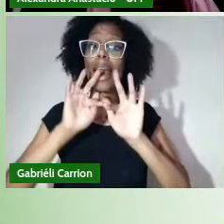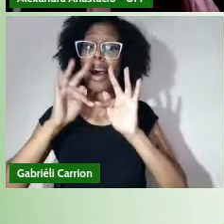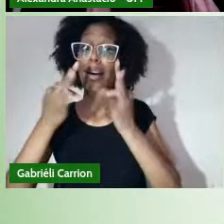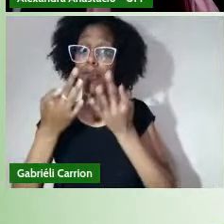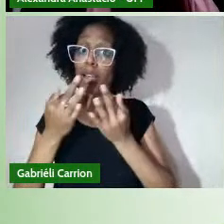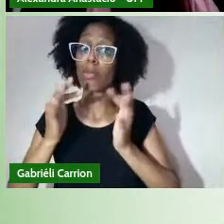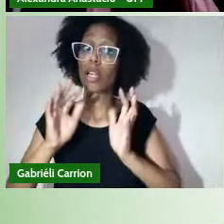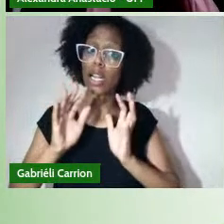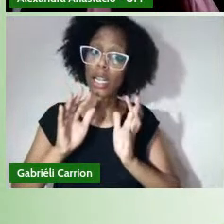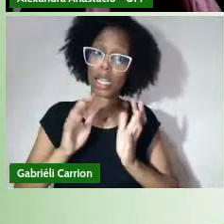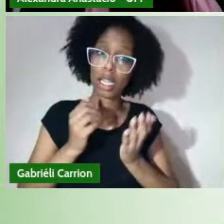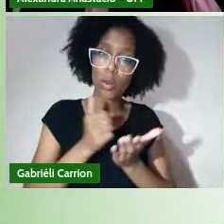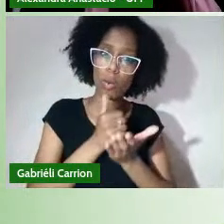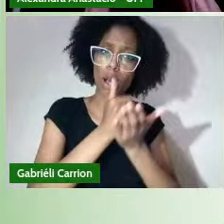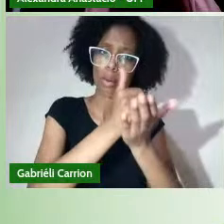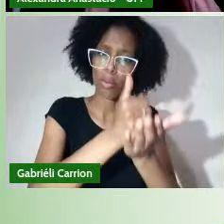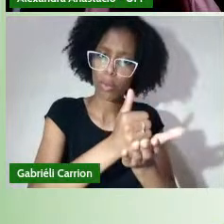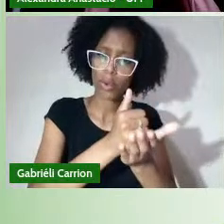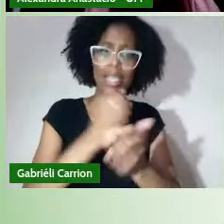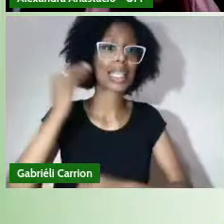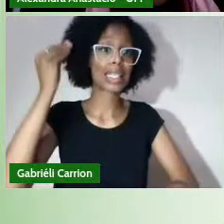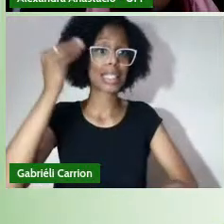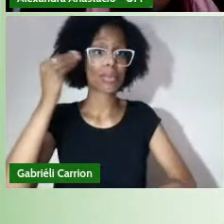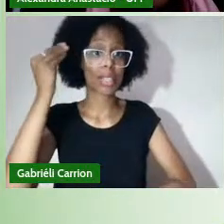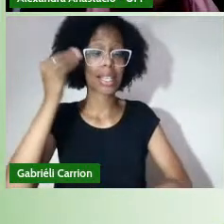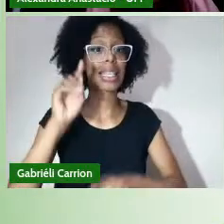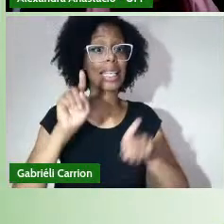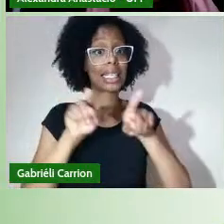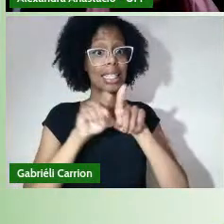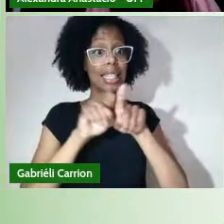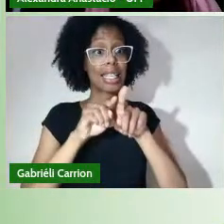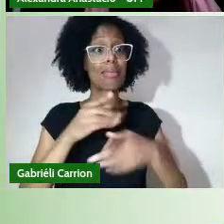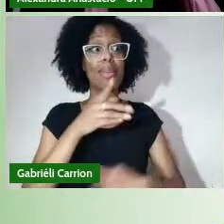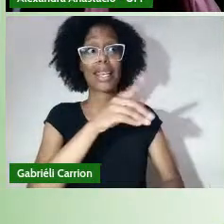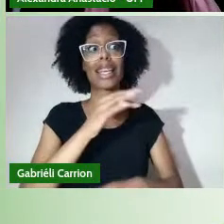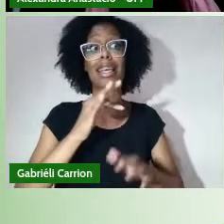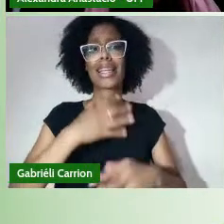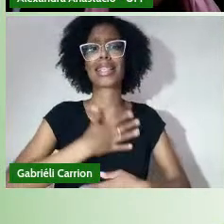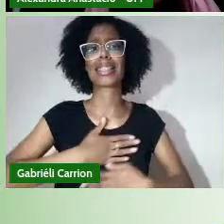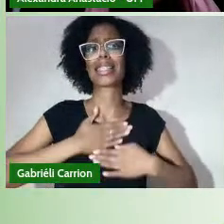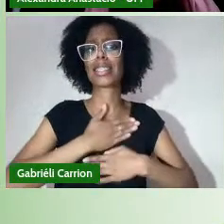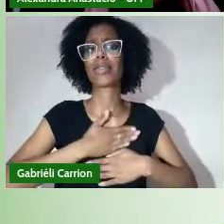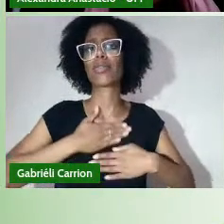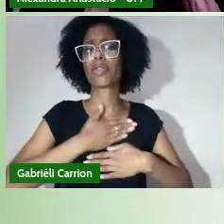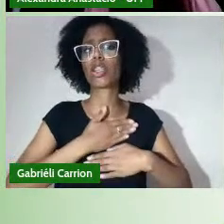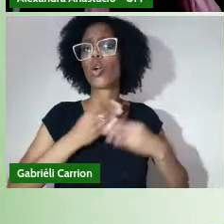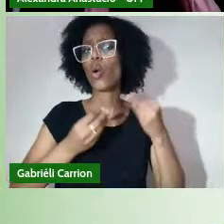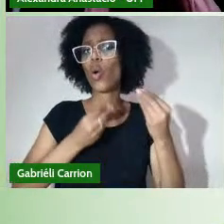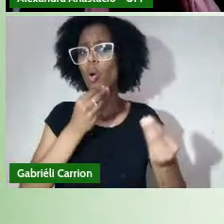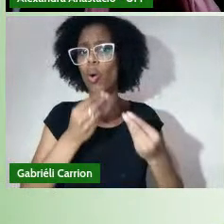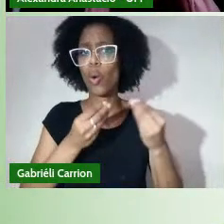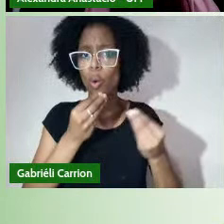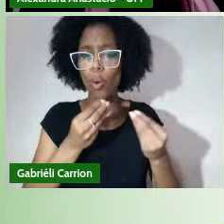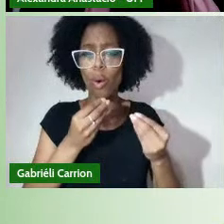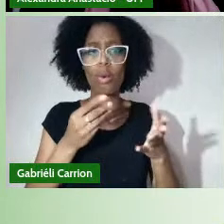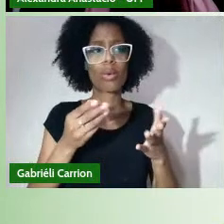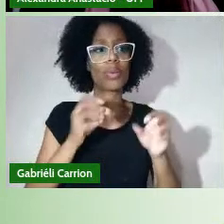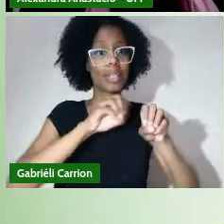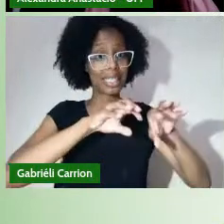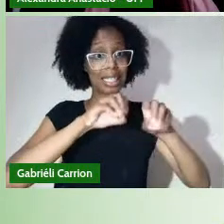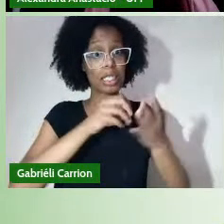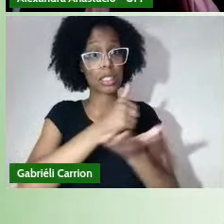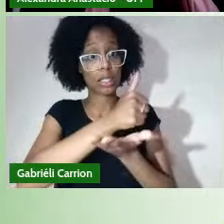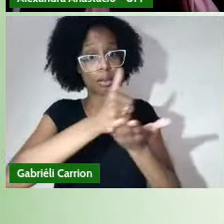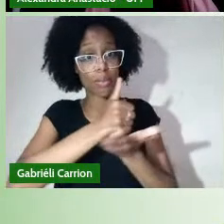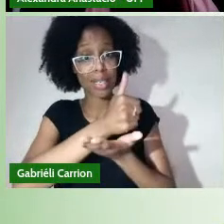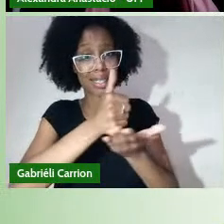experiências prévias na família, o nível de satisfação com a carreira dele, o ensino básico, né, quando se mostra